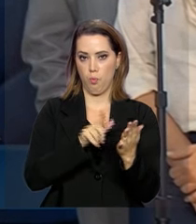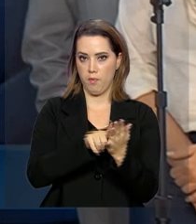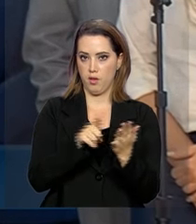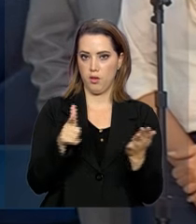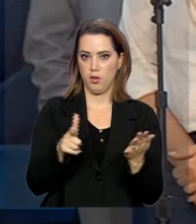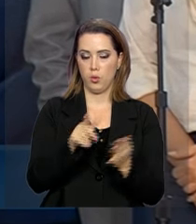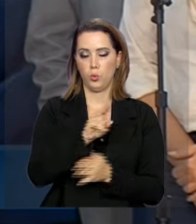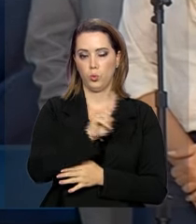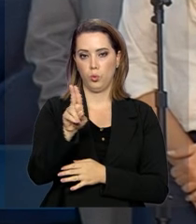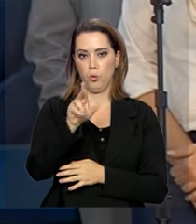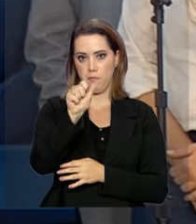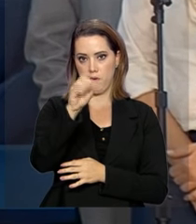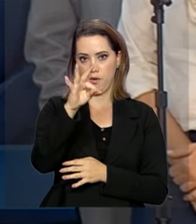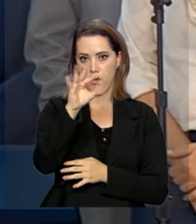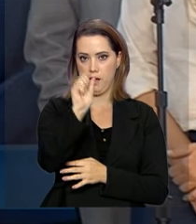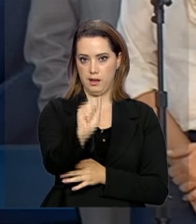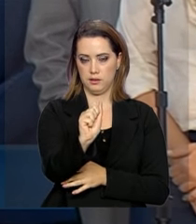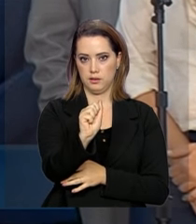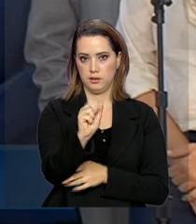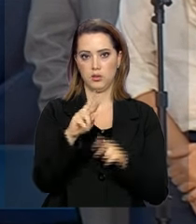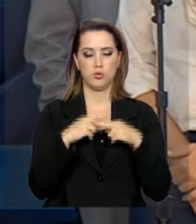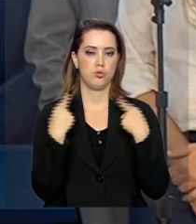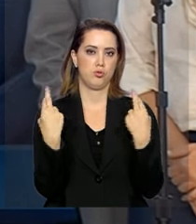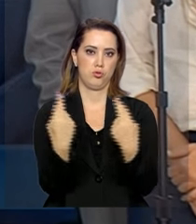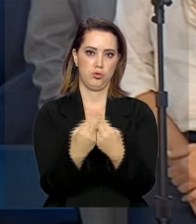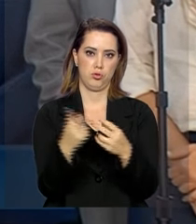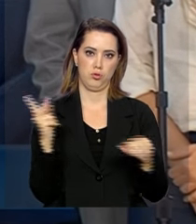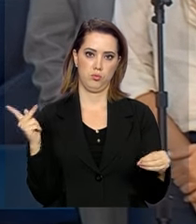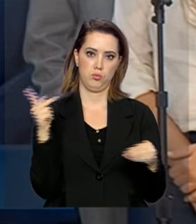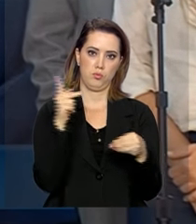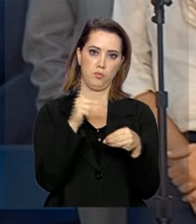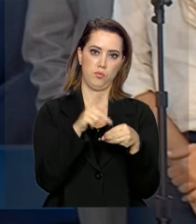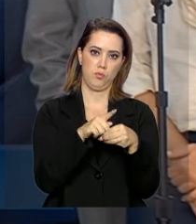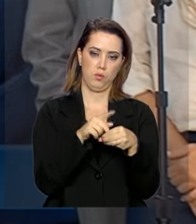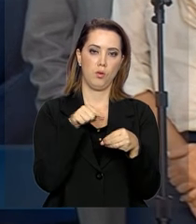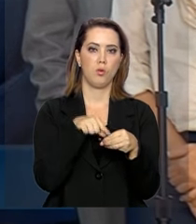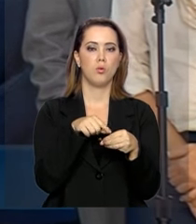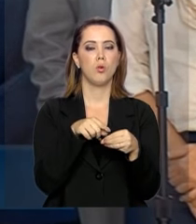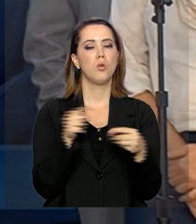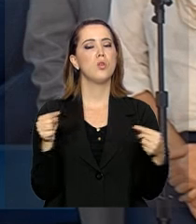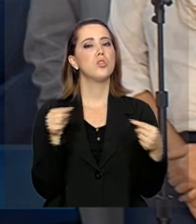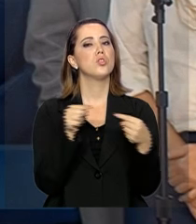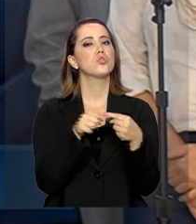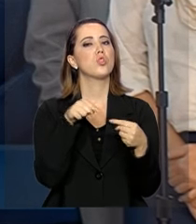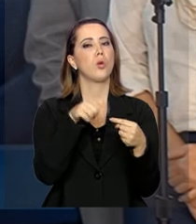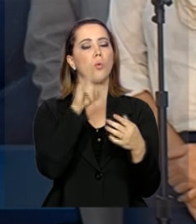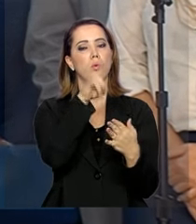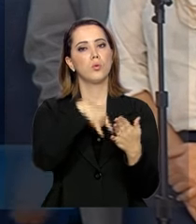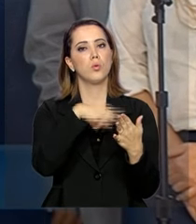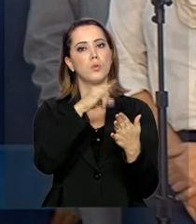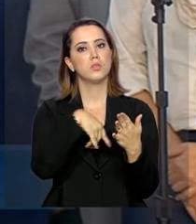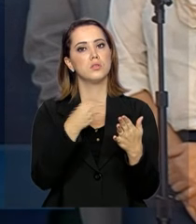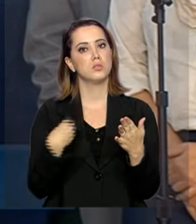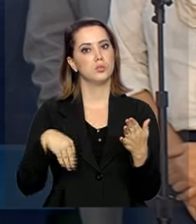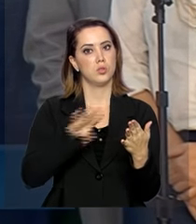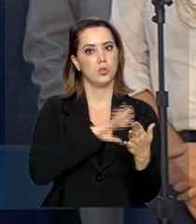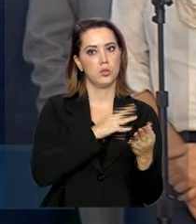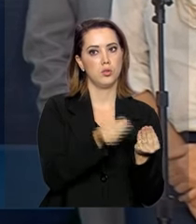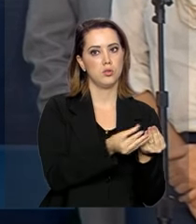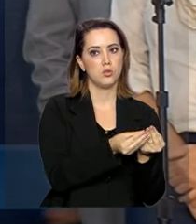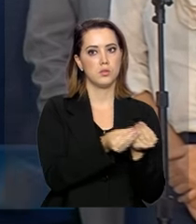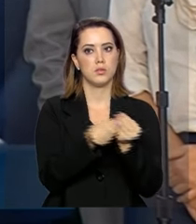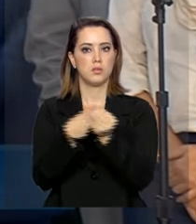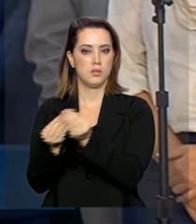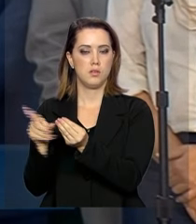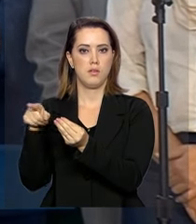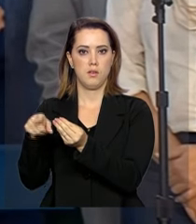da Petrobras. Com base nesses documentos que nós enviamos à Procuradoria, o senhor Procurador-Geral